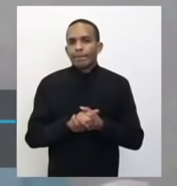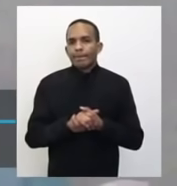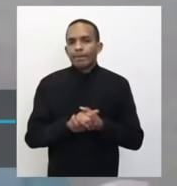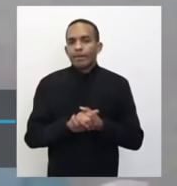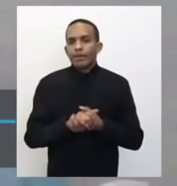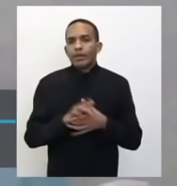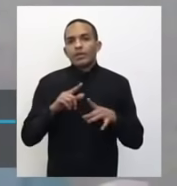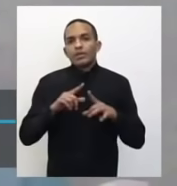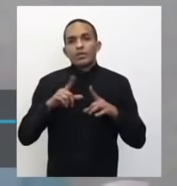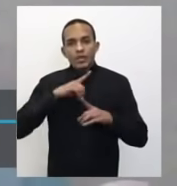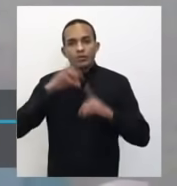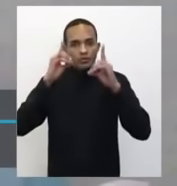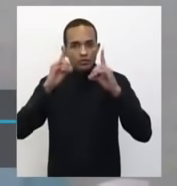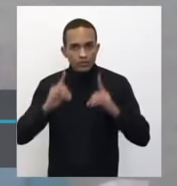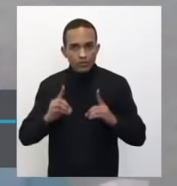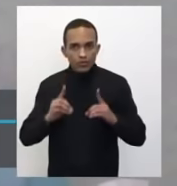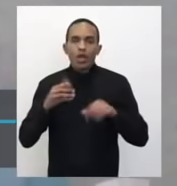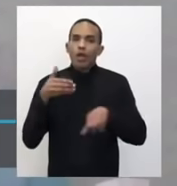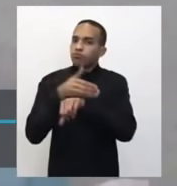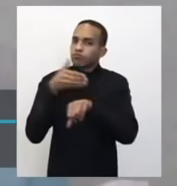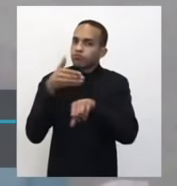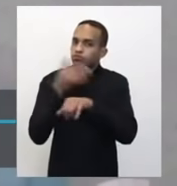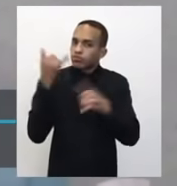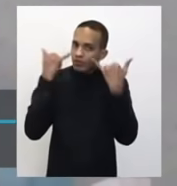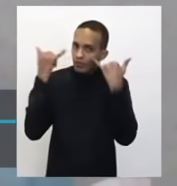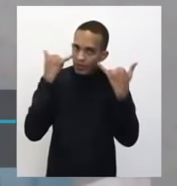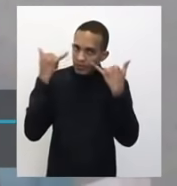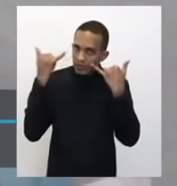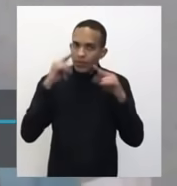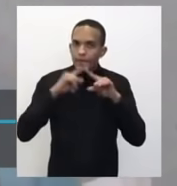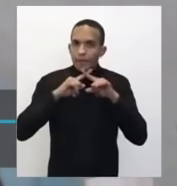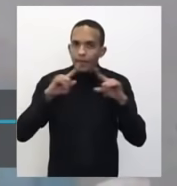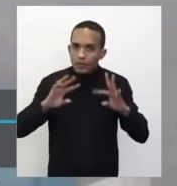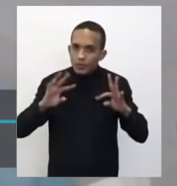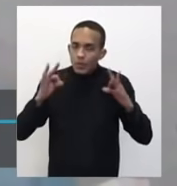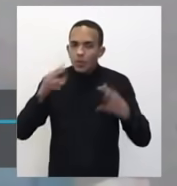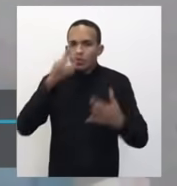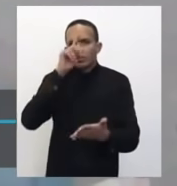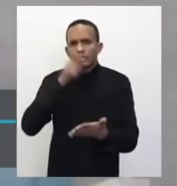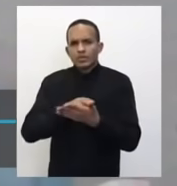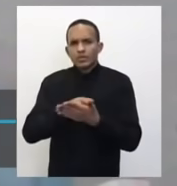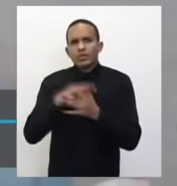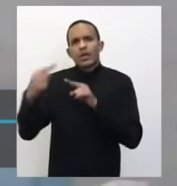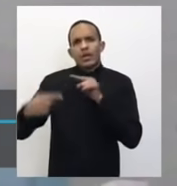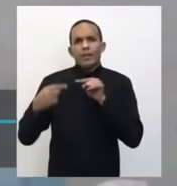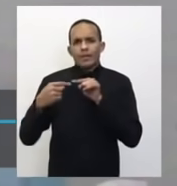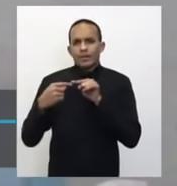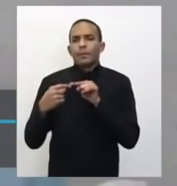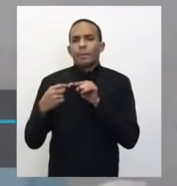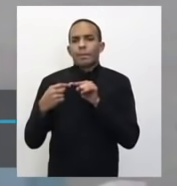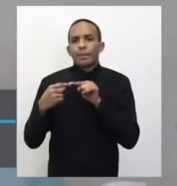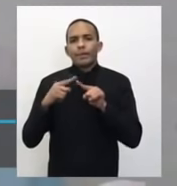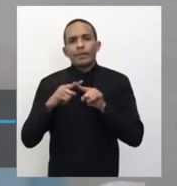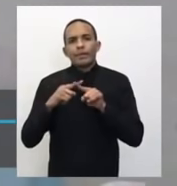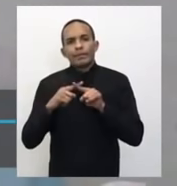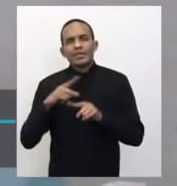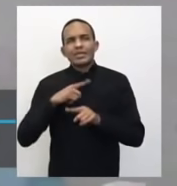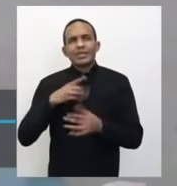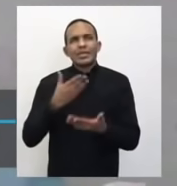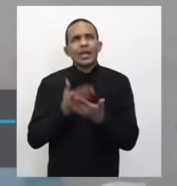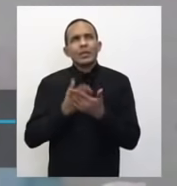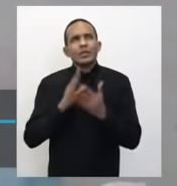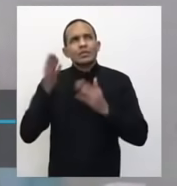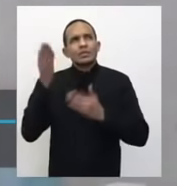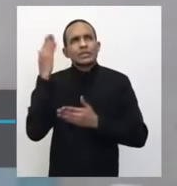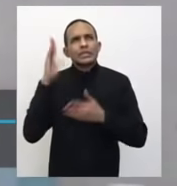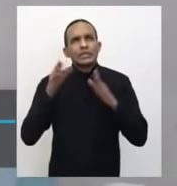Nós temos direito a ter acesso à informação para tomar todas as decisões que nos afetam. Lembra, na primeira aula, acho que nós falamos sobre